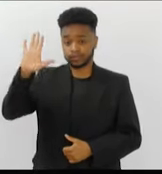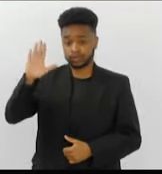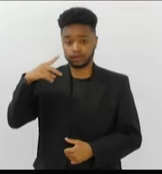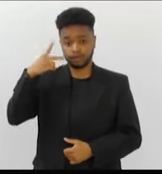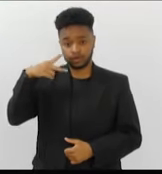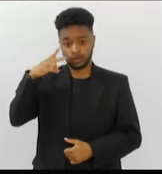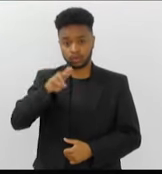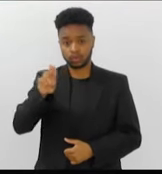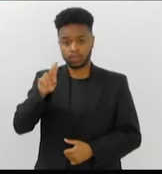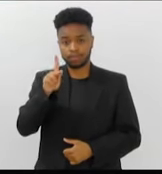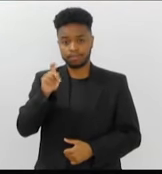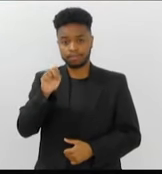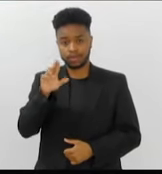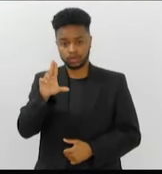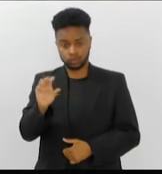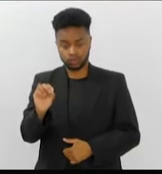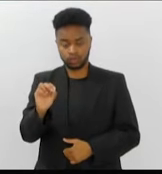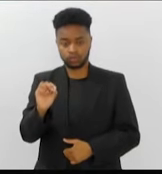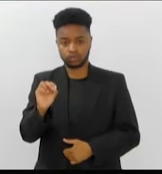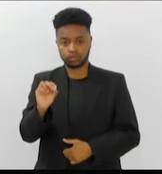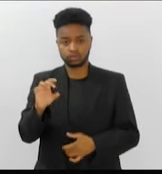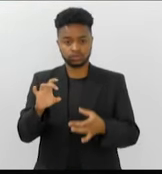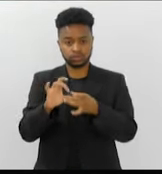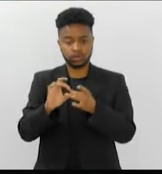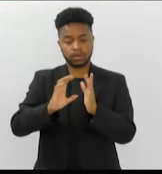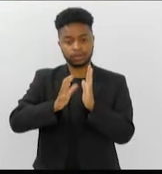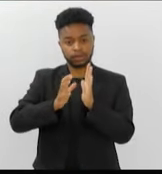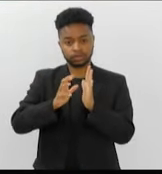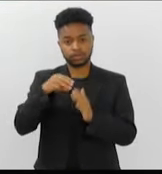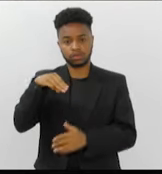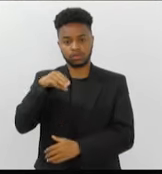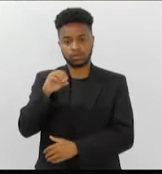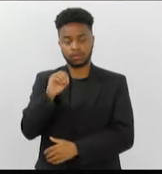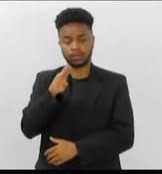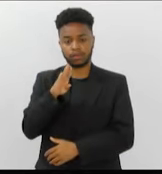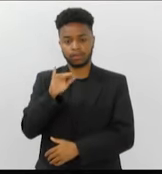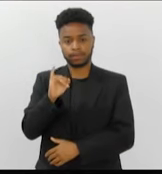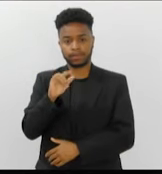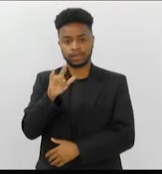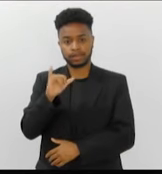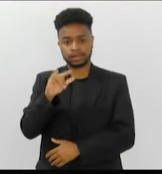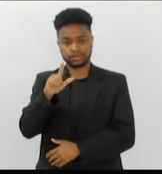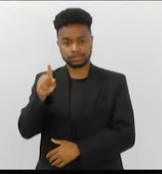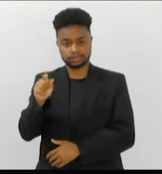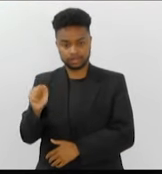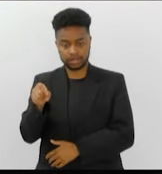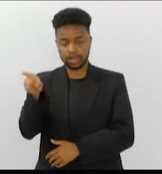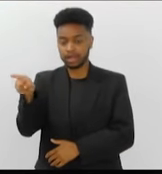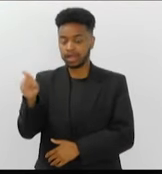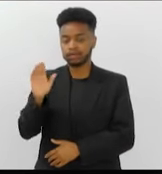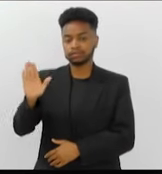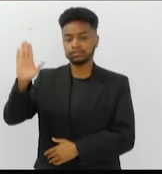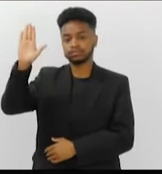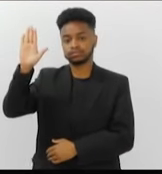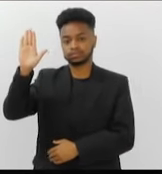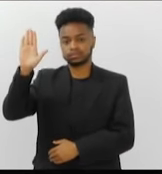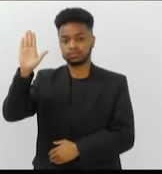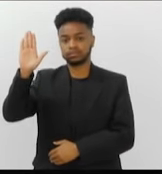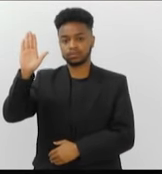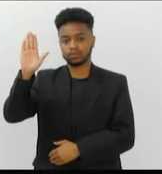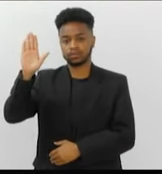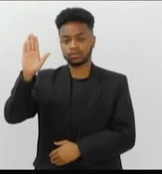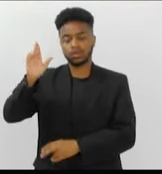chamado Pedro, que é do partido, do Mobiliza, e ele é candidato aonde